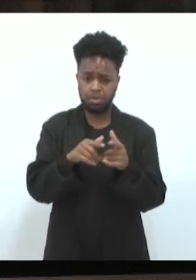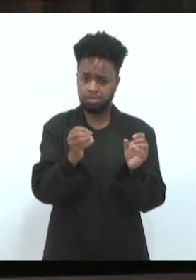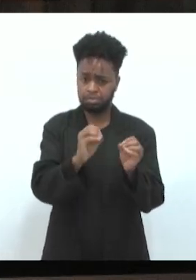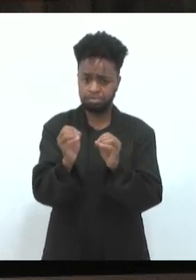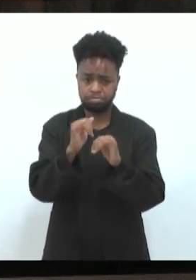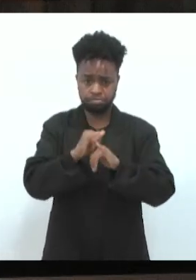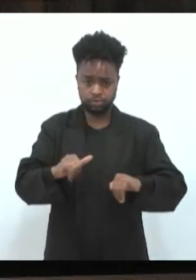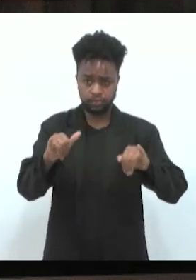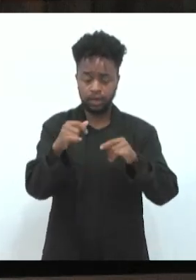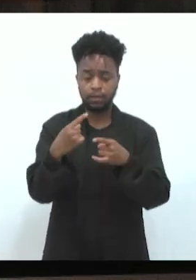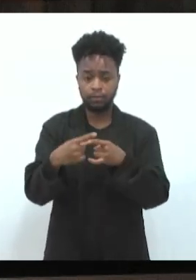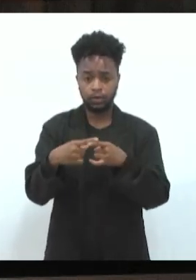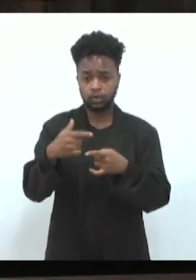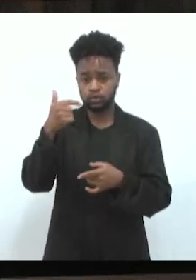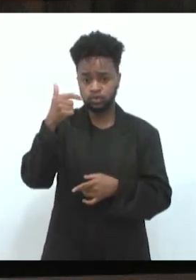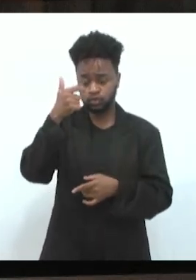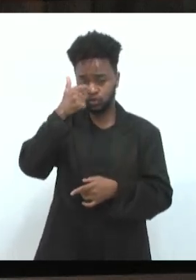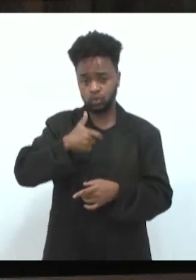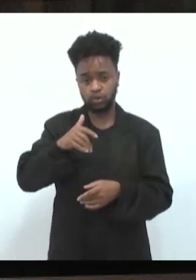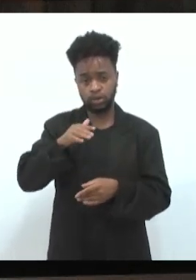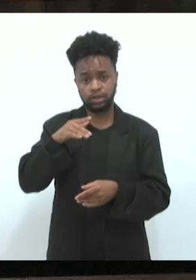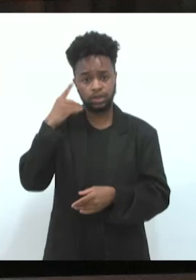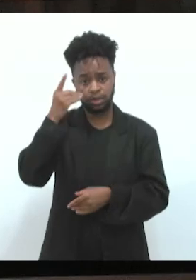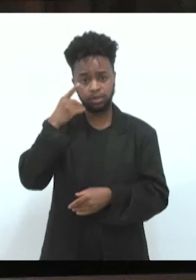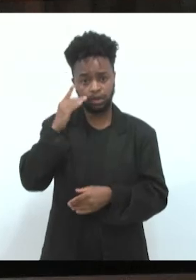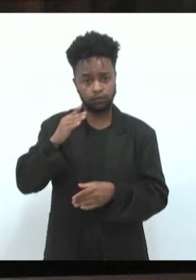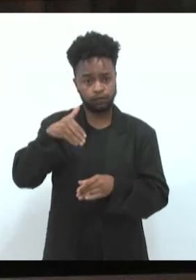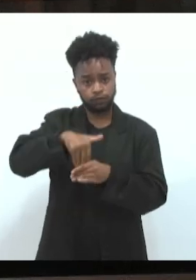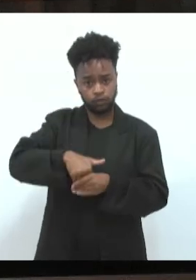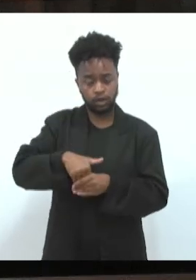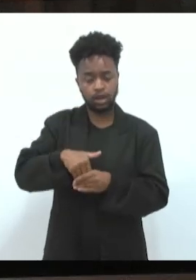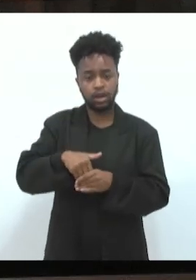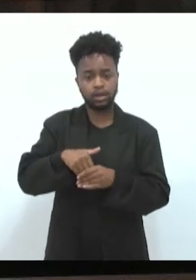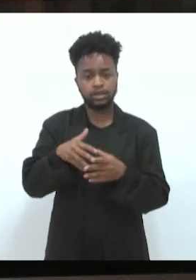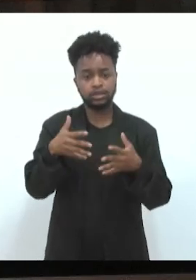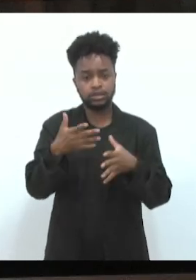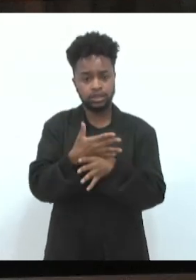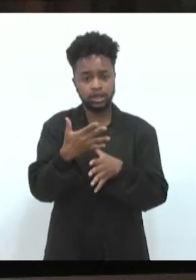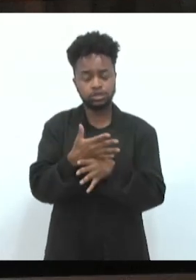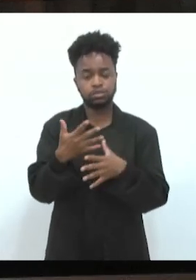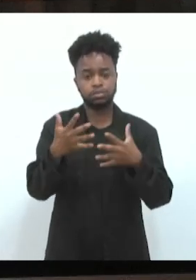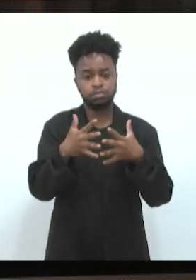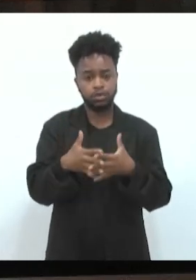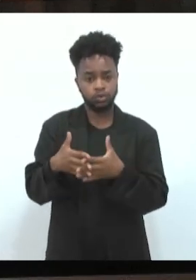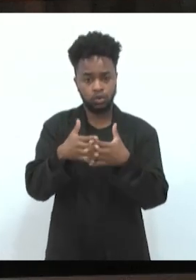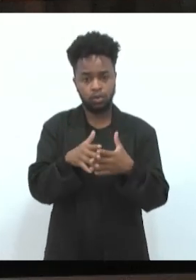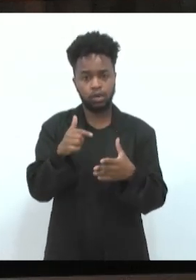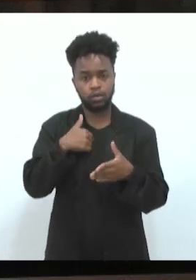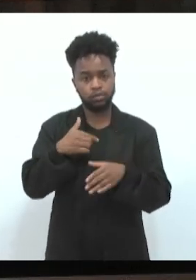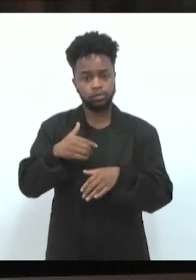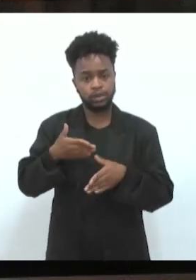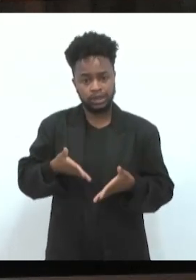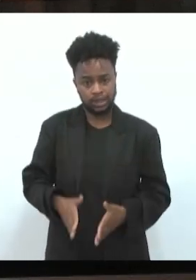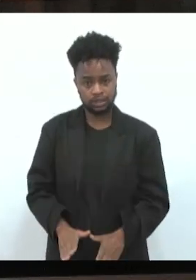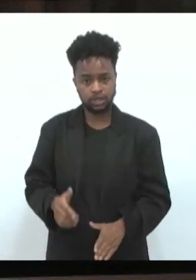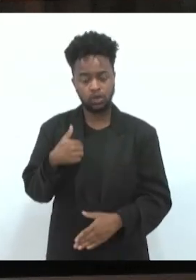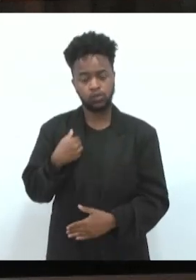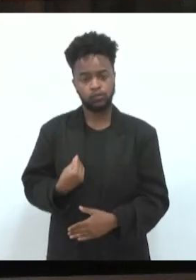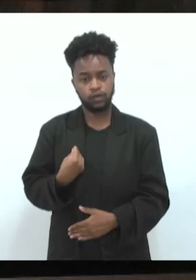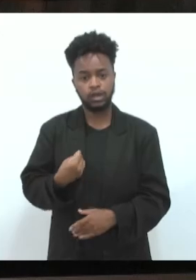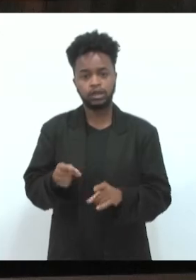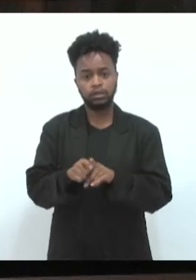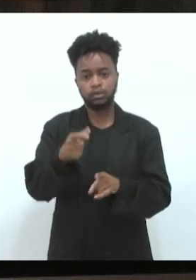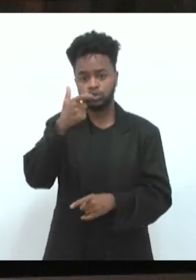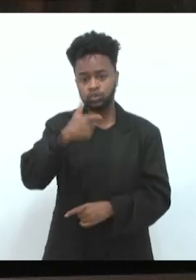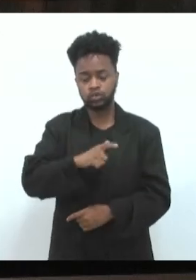de deputado eleito majoritariamente pela cidade de Petrópolis, a cidade onde eu moro, onde eu vivo, onde eu nasci, também sou gestor